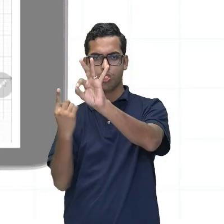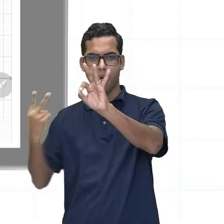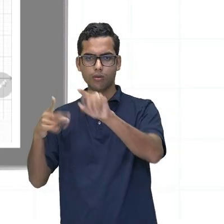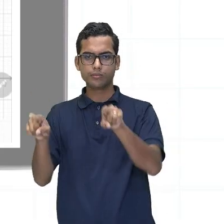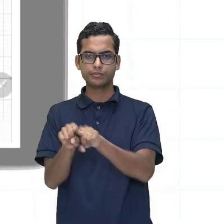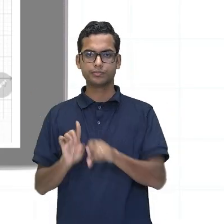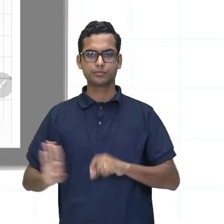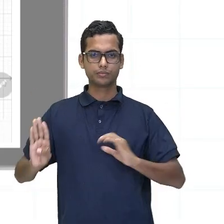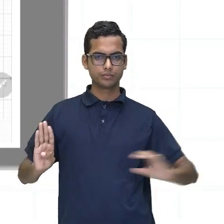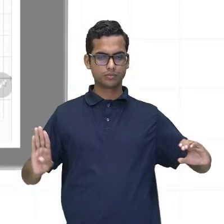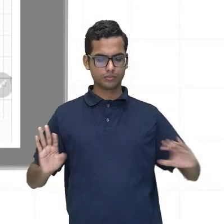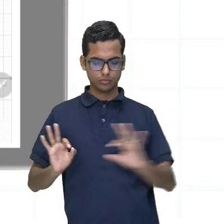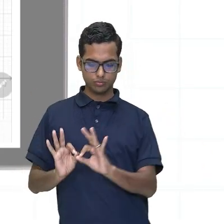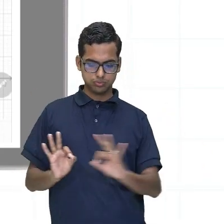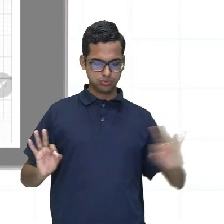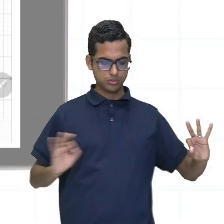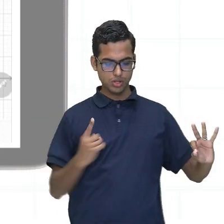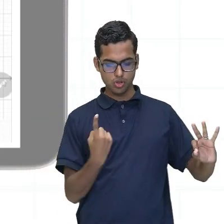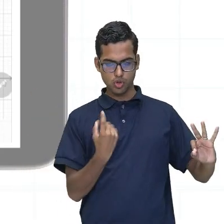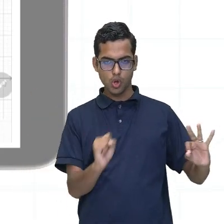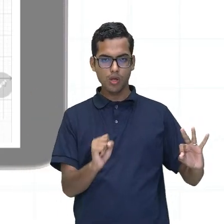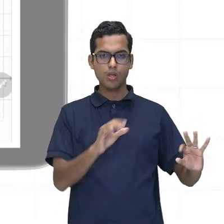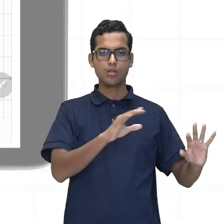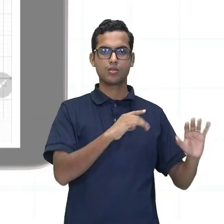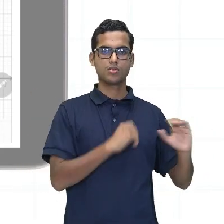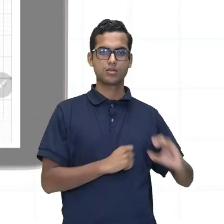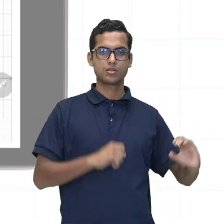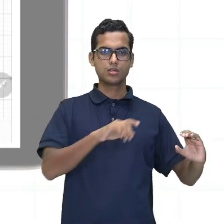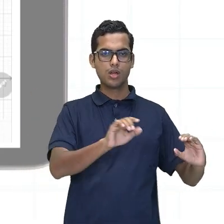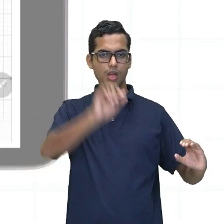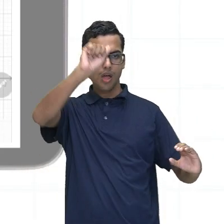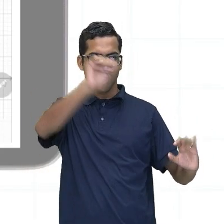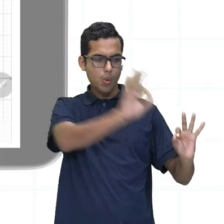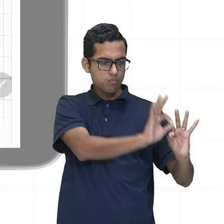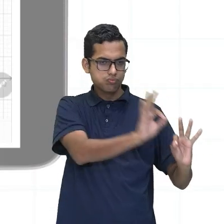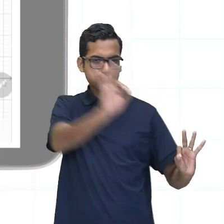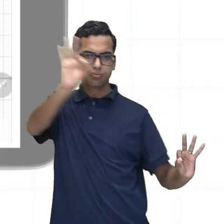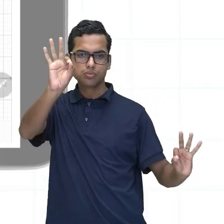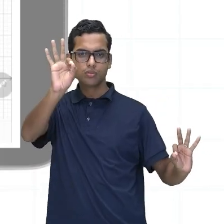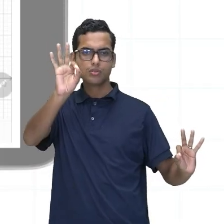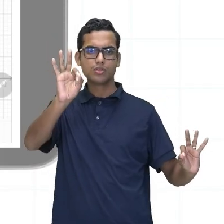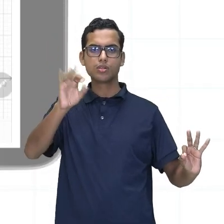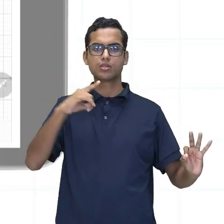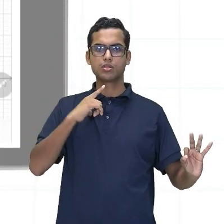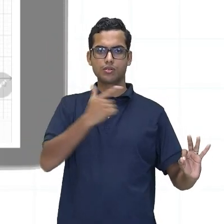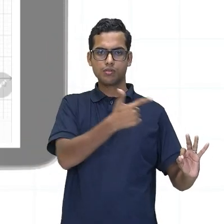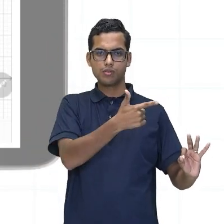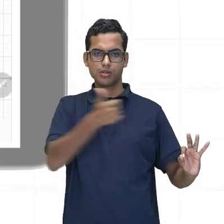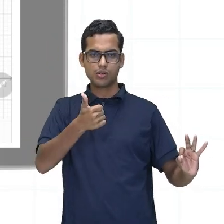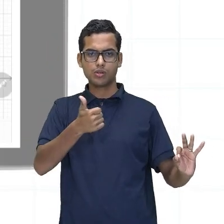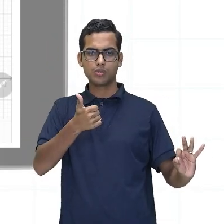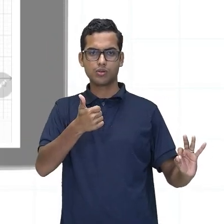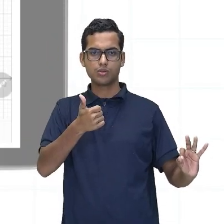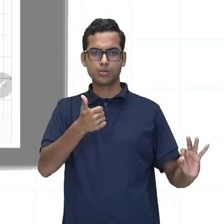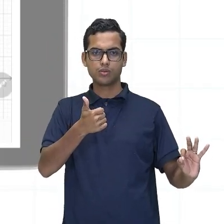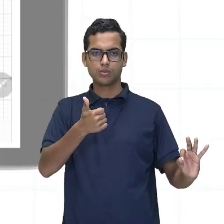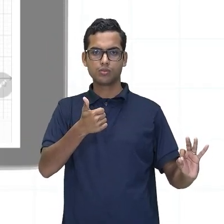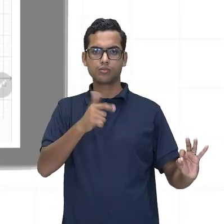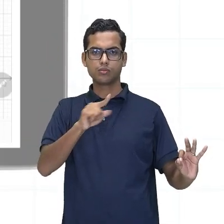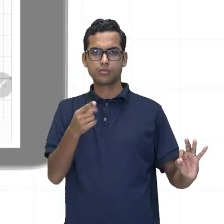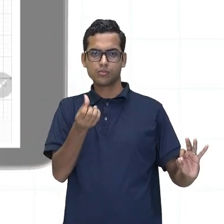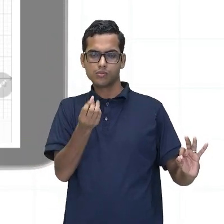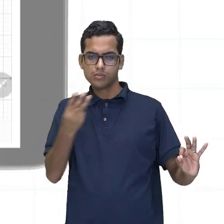até C é 18 e a medida que vai de C até A é 21, é a maior